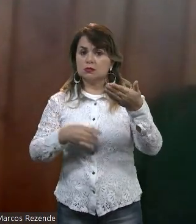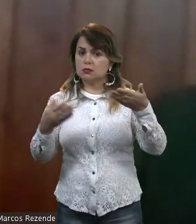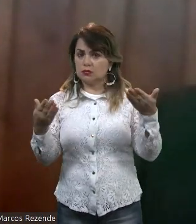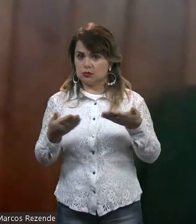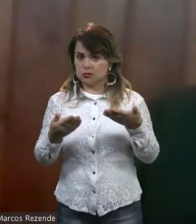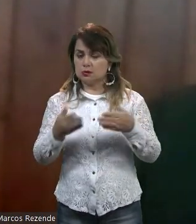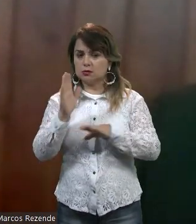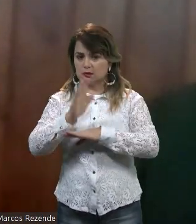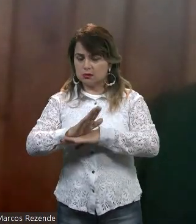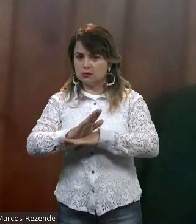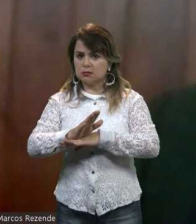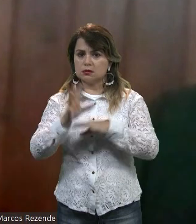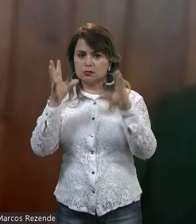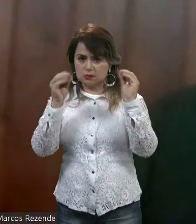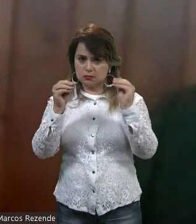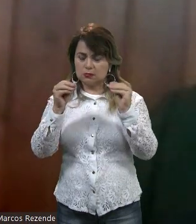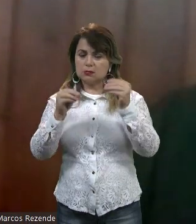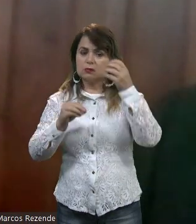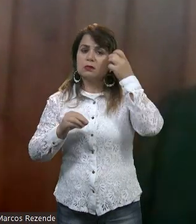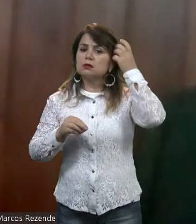e noite de hoje,